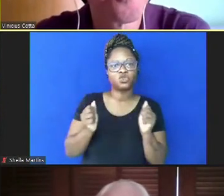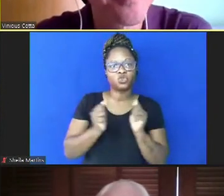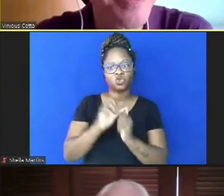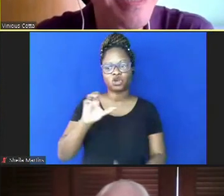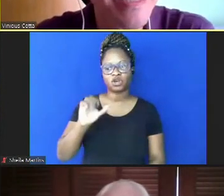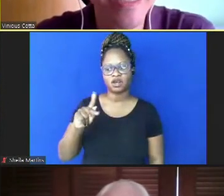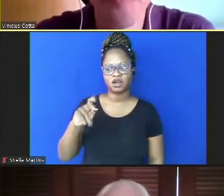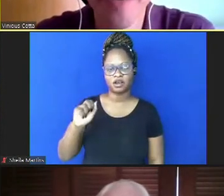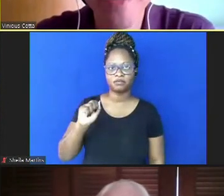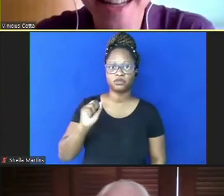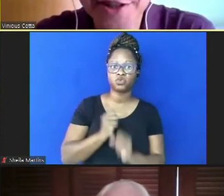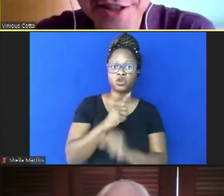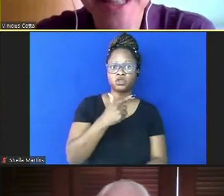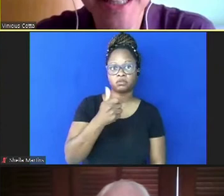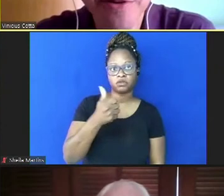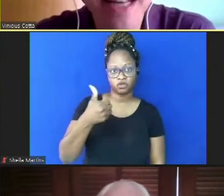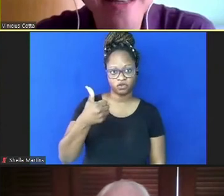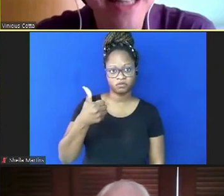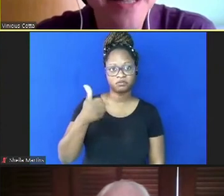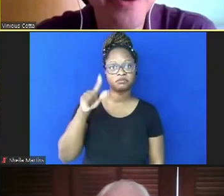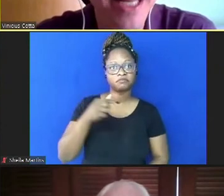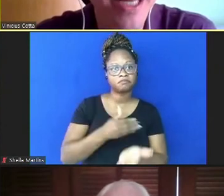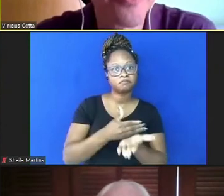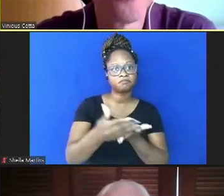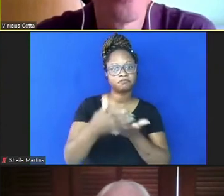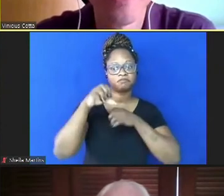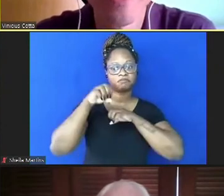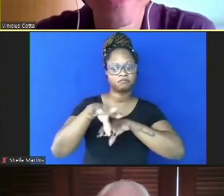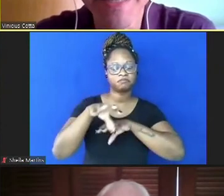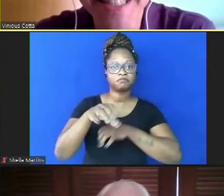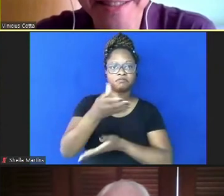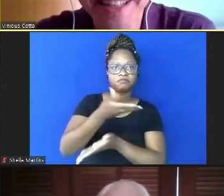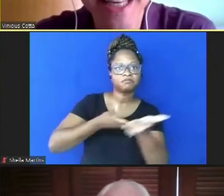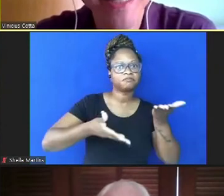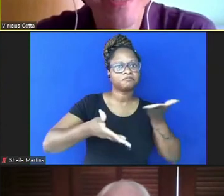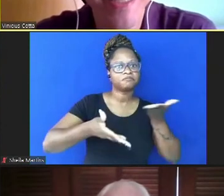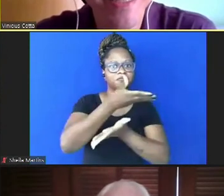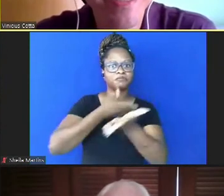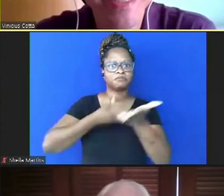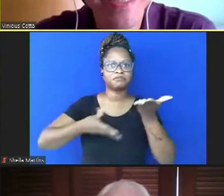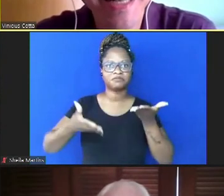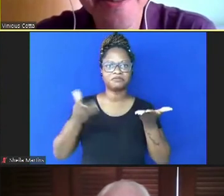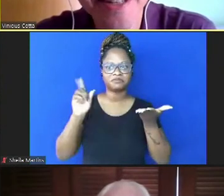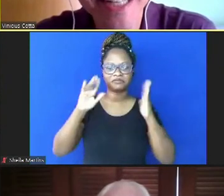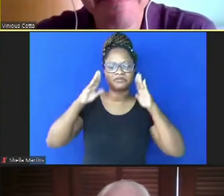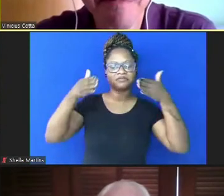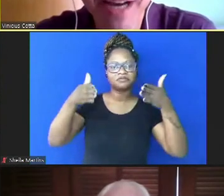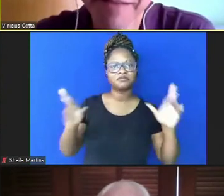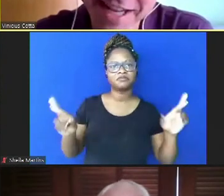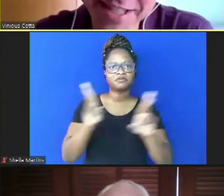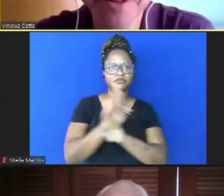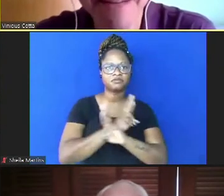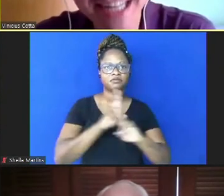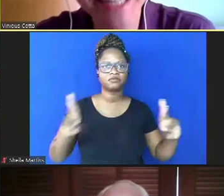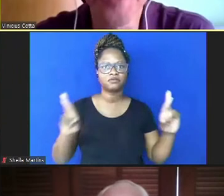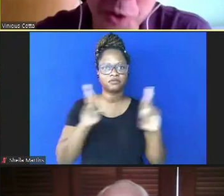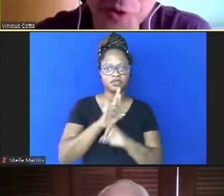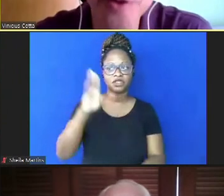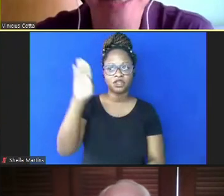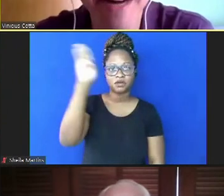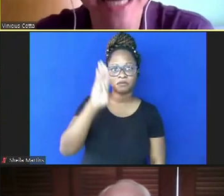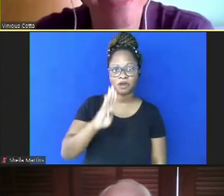2021, uma iniciativa em educação internacional, especificamente nas relações